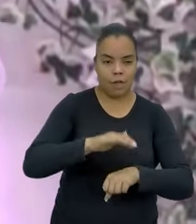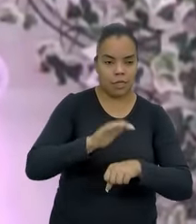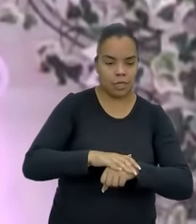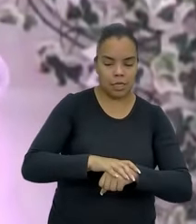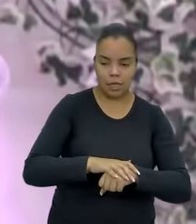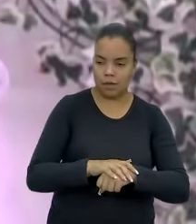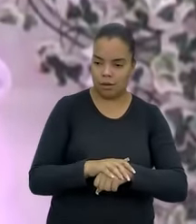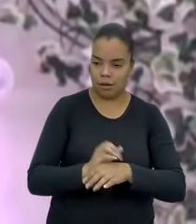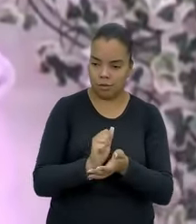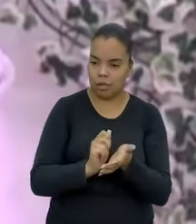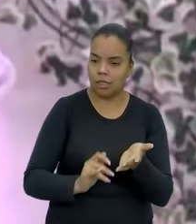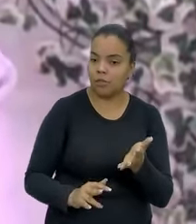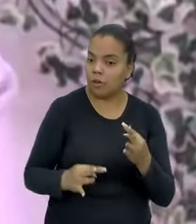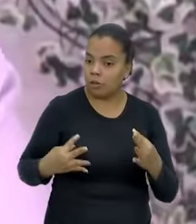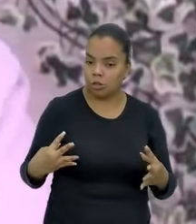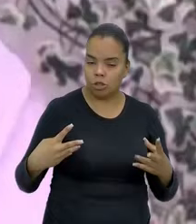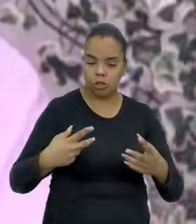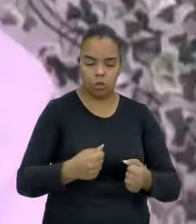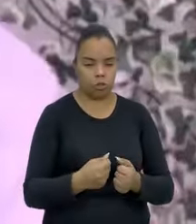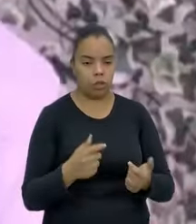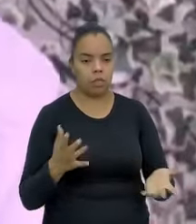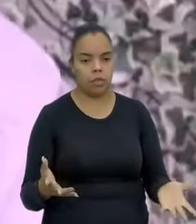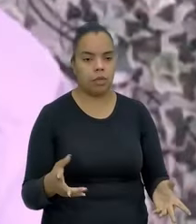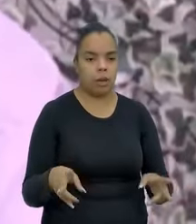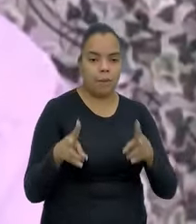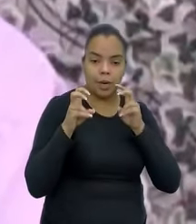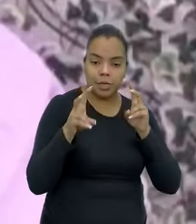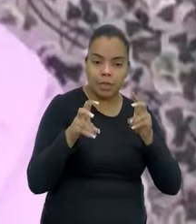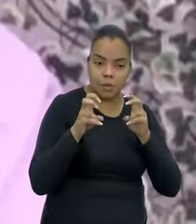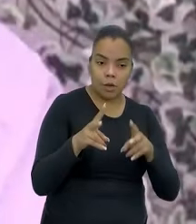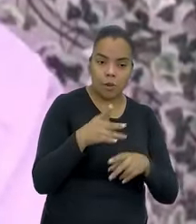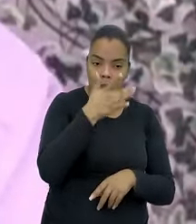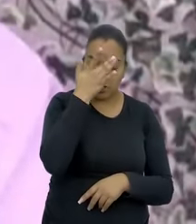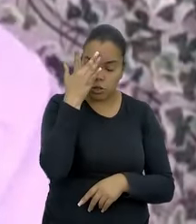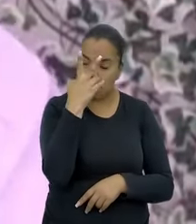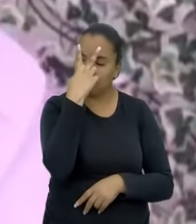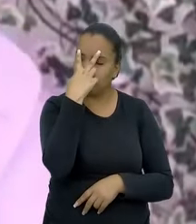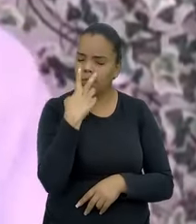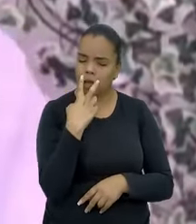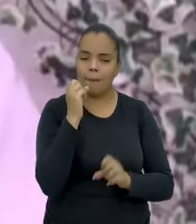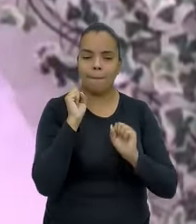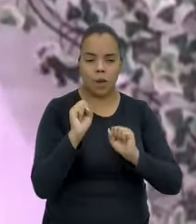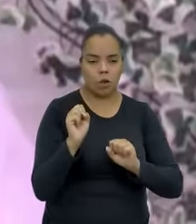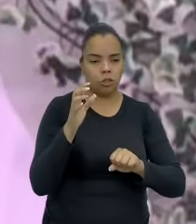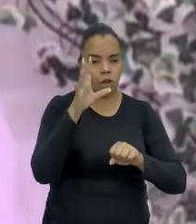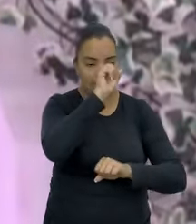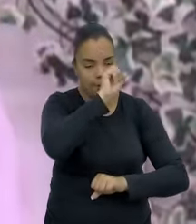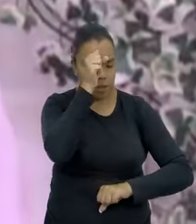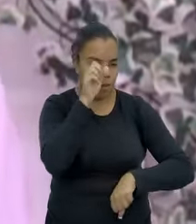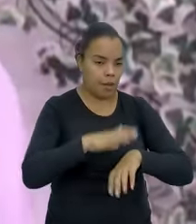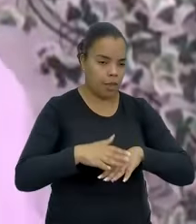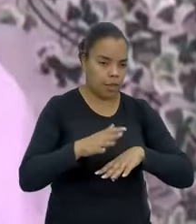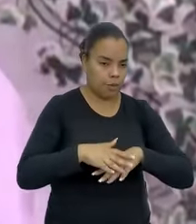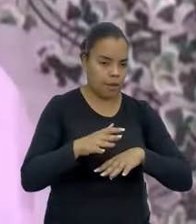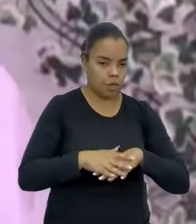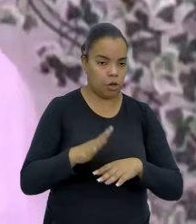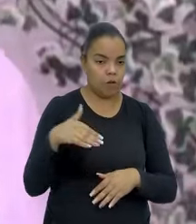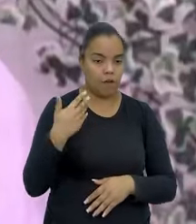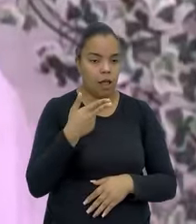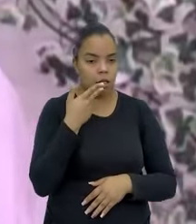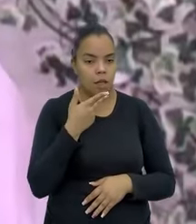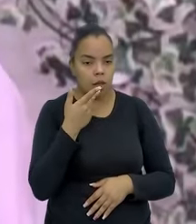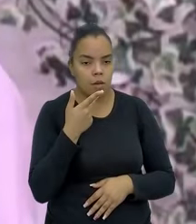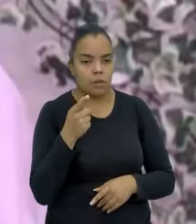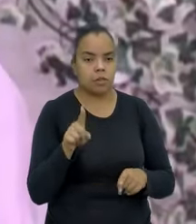meios né perceber que uma pessoa cega pode aprender matemática então quando nós falamos do cego nós